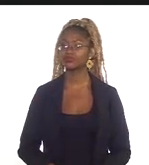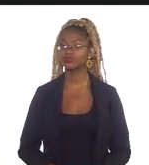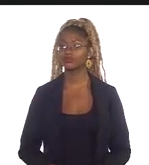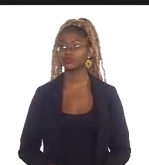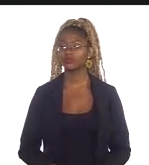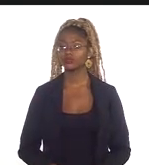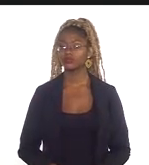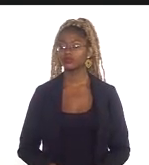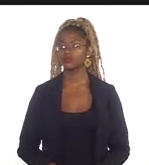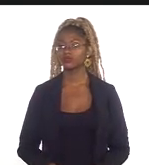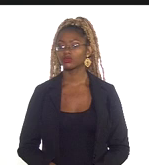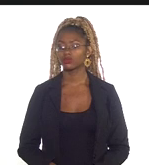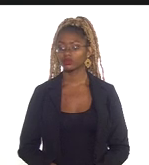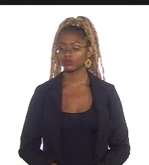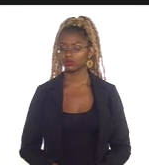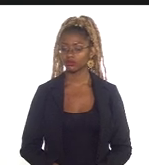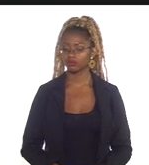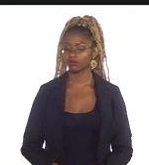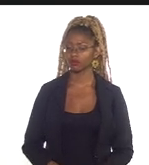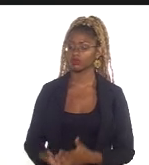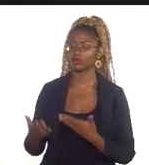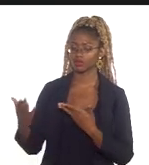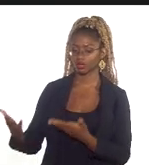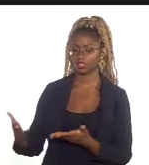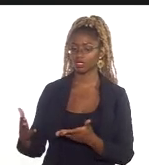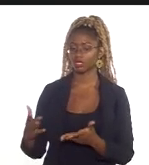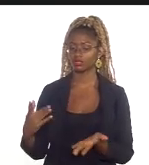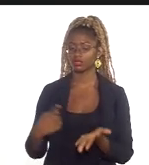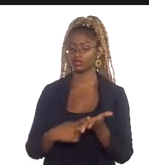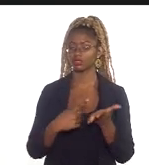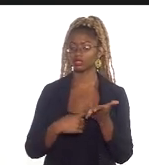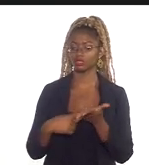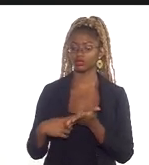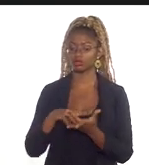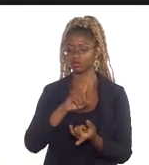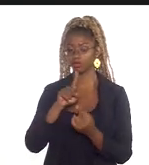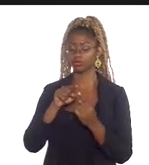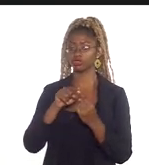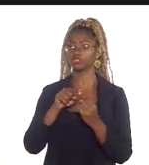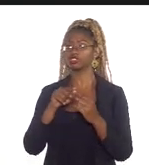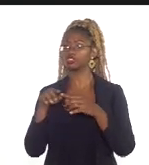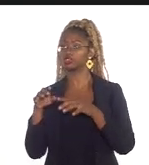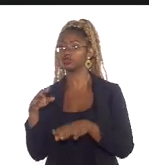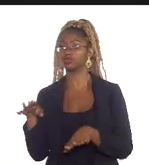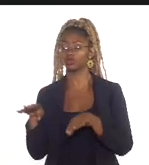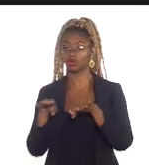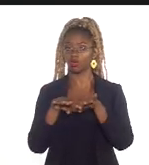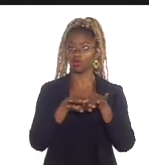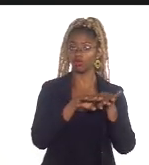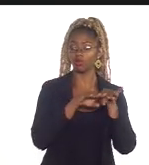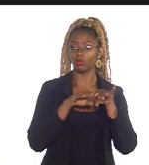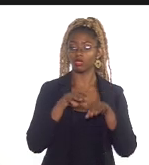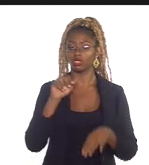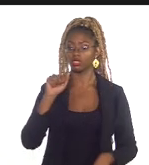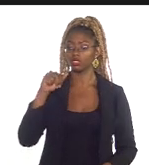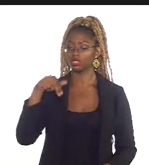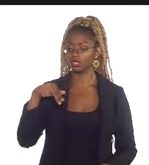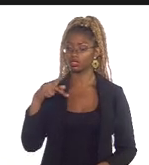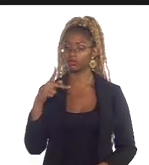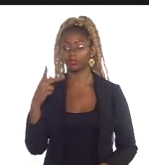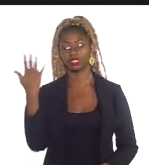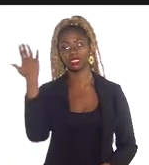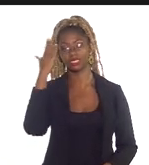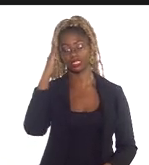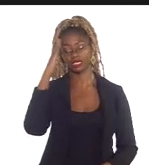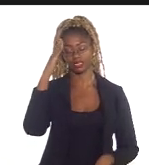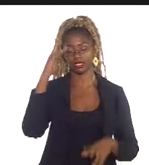No nosso entender, esse acordo aí é um objetivo comum. A ANP entende que